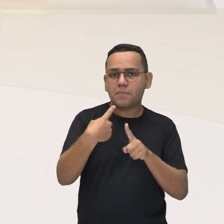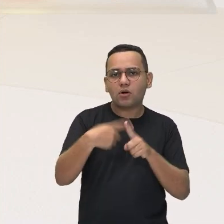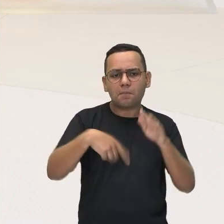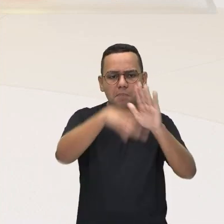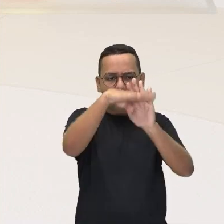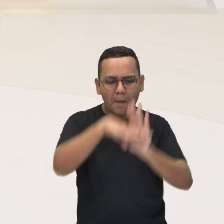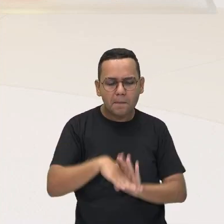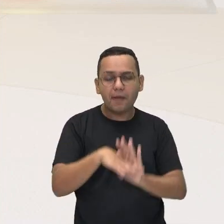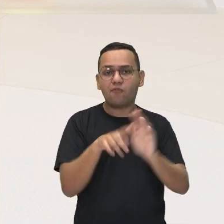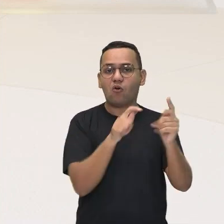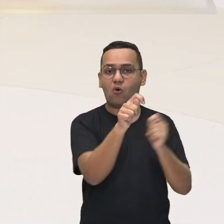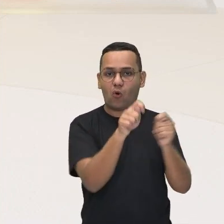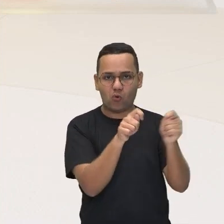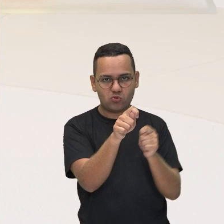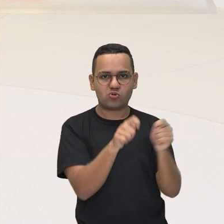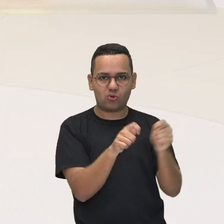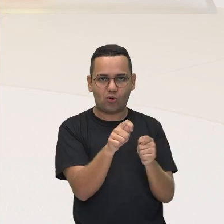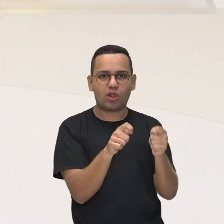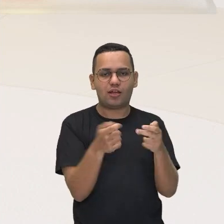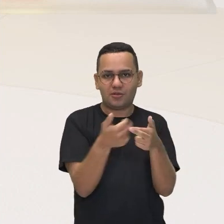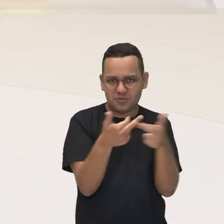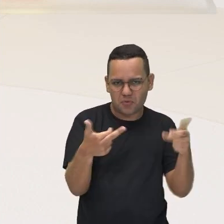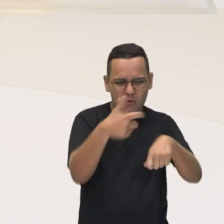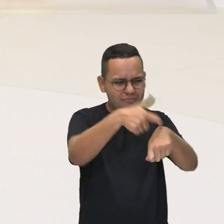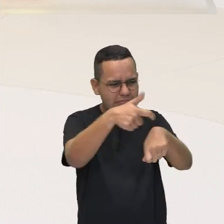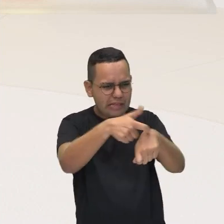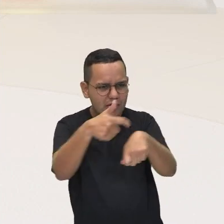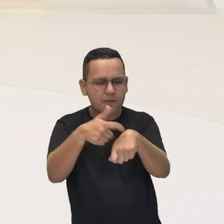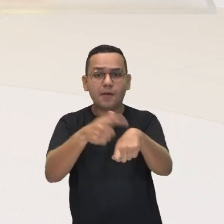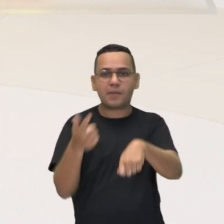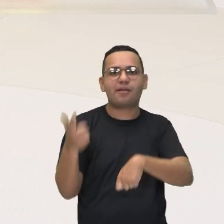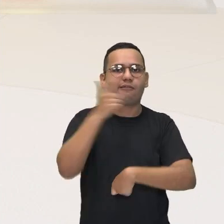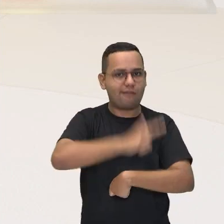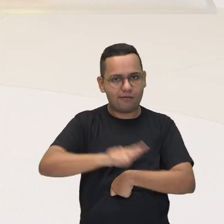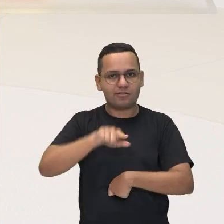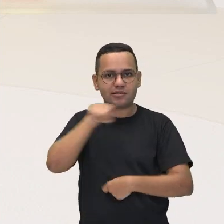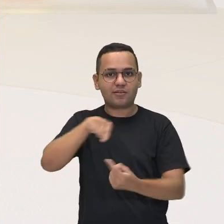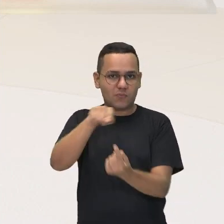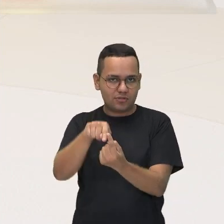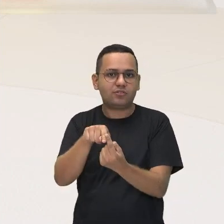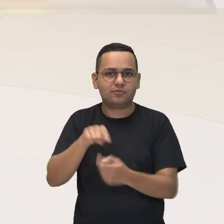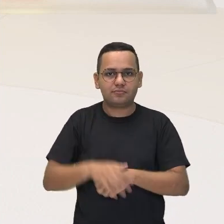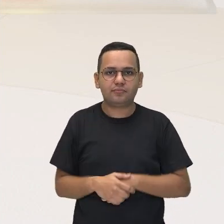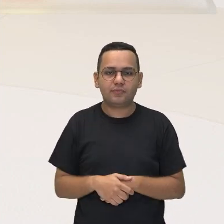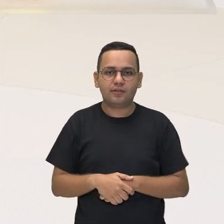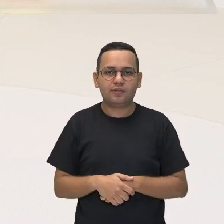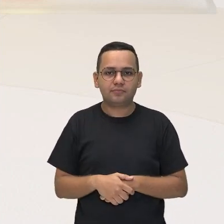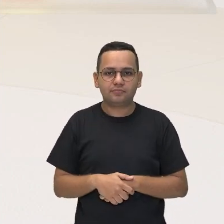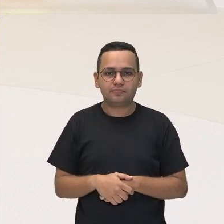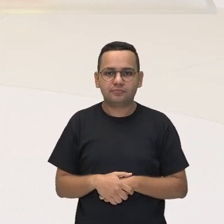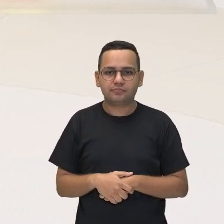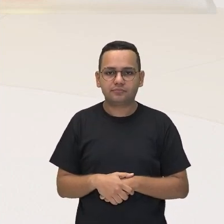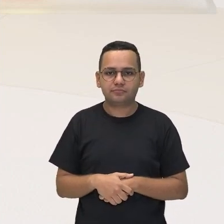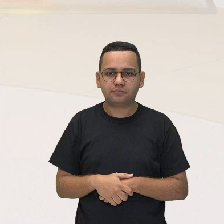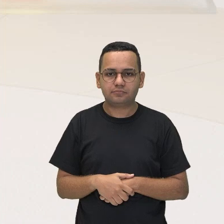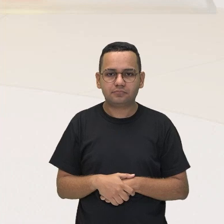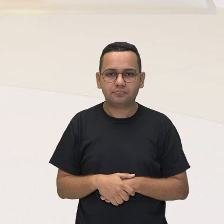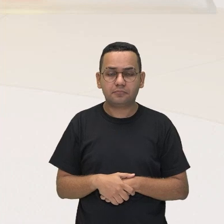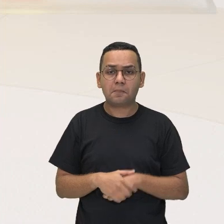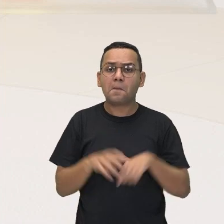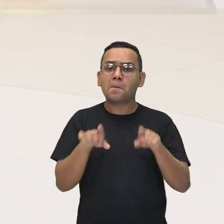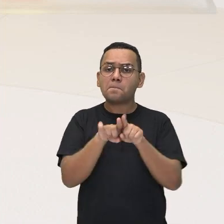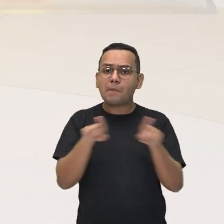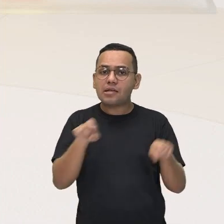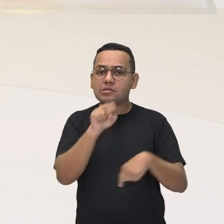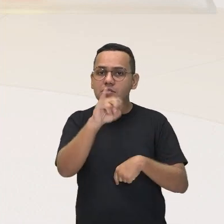meu calendário, de uma forma que eu consiga, né, correr atrás desse tempo que eu precisei ficar parada. Então, quando a gente consegue